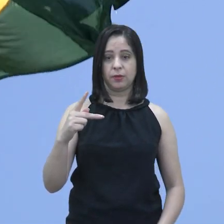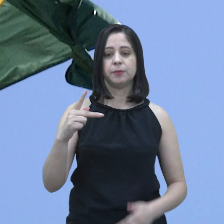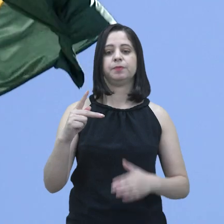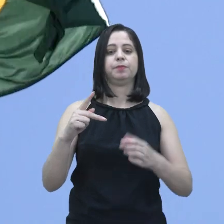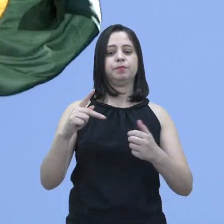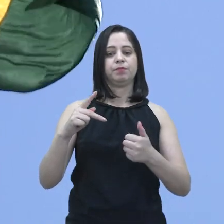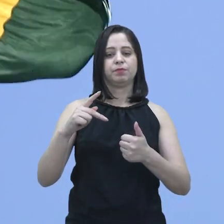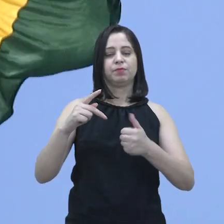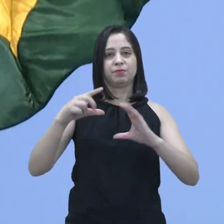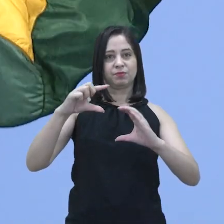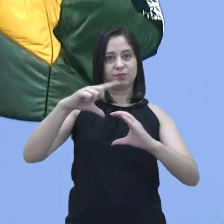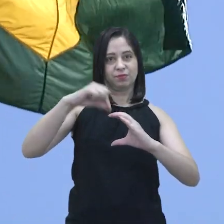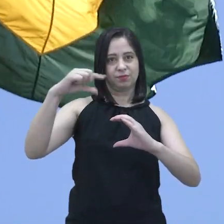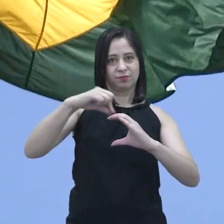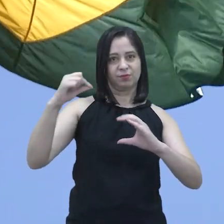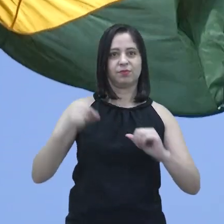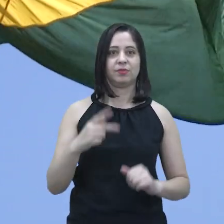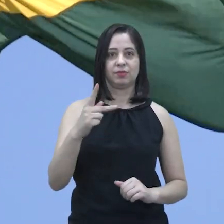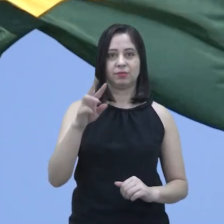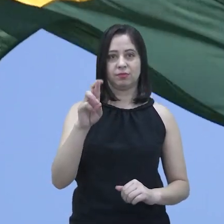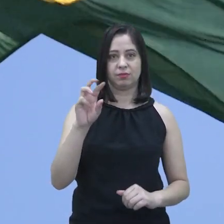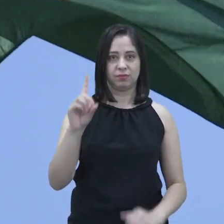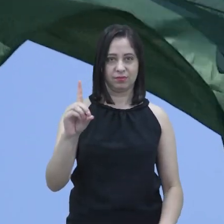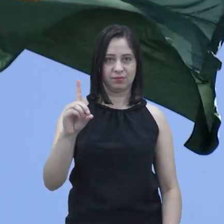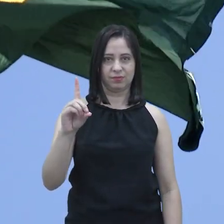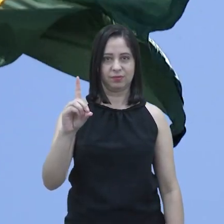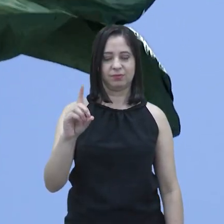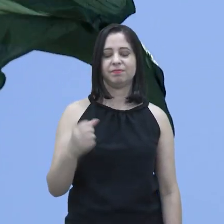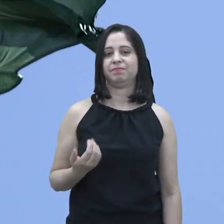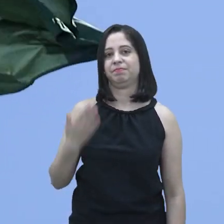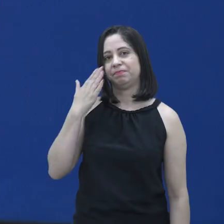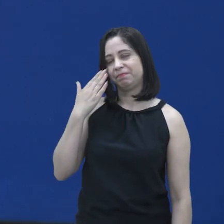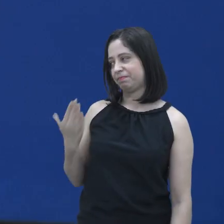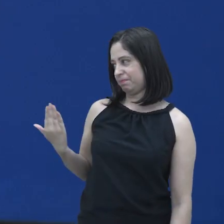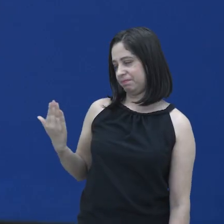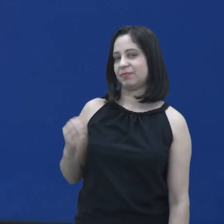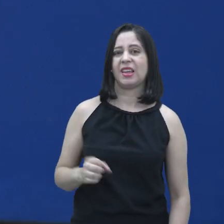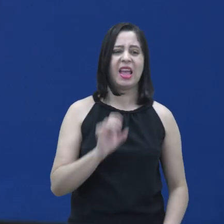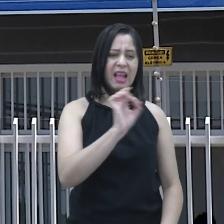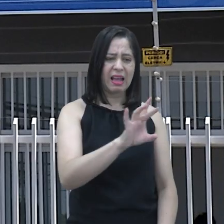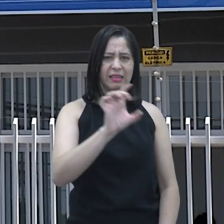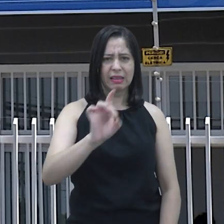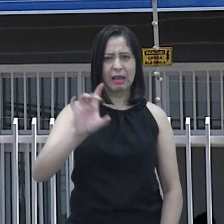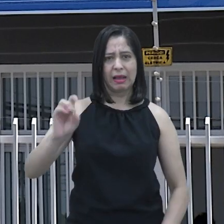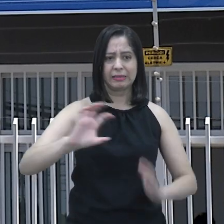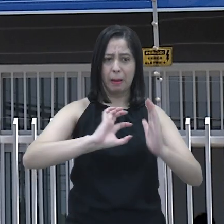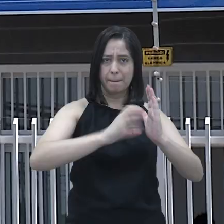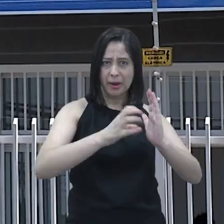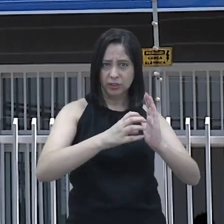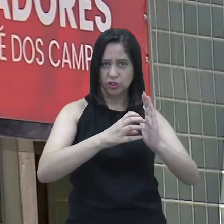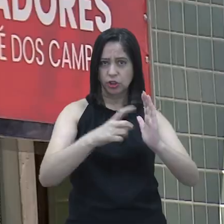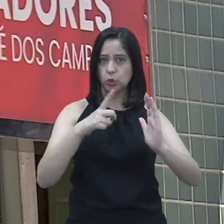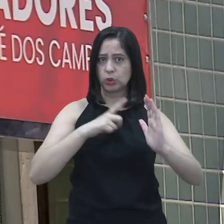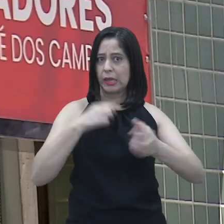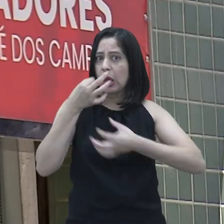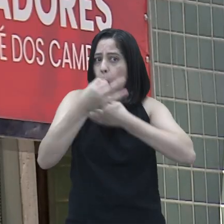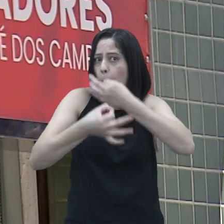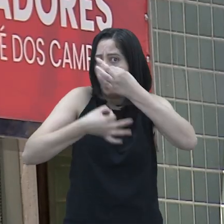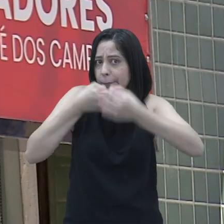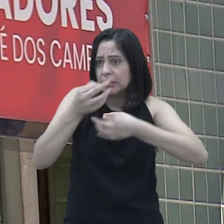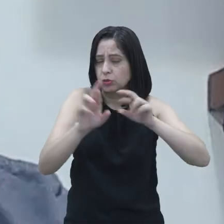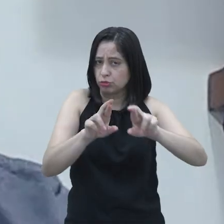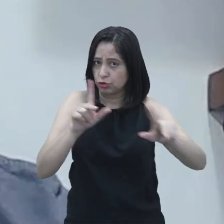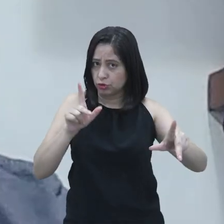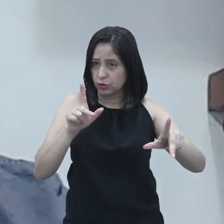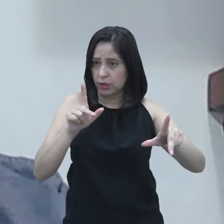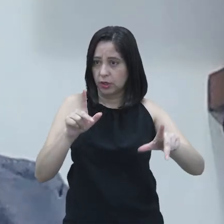Popular, União Brasil, Partido Renovação Democrática. A expressão deles varia de acordo com a opinião dos